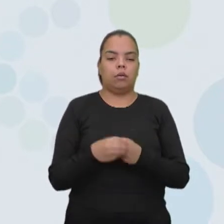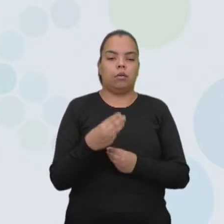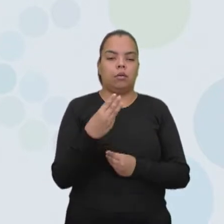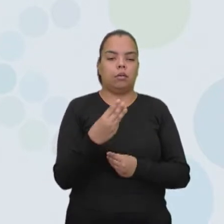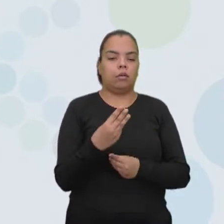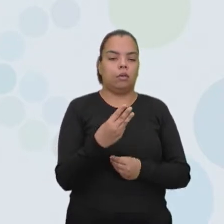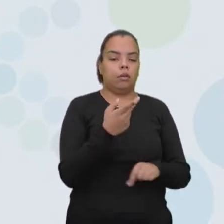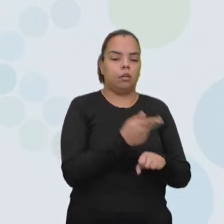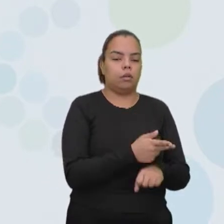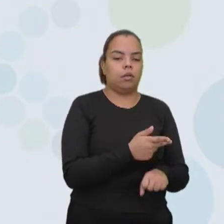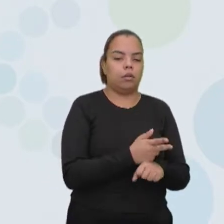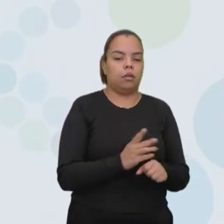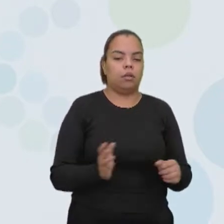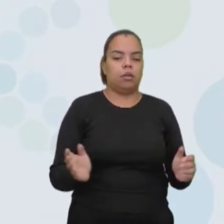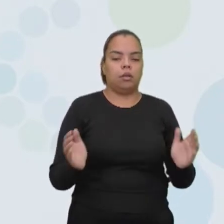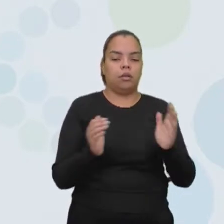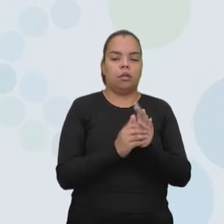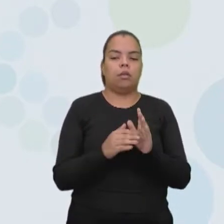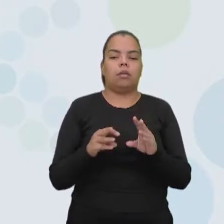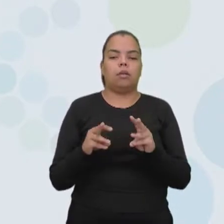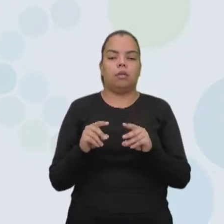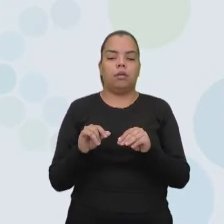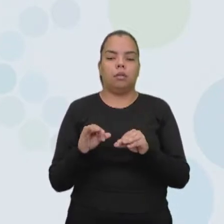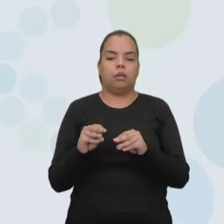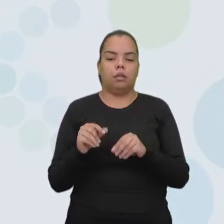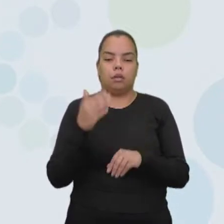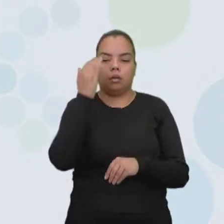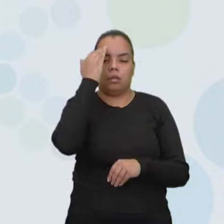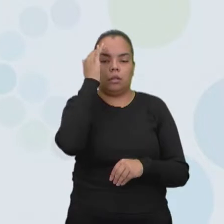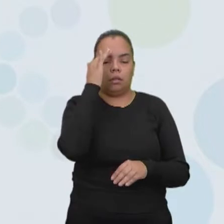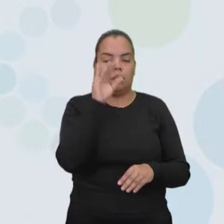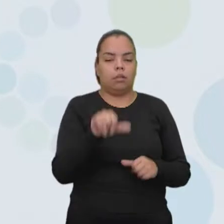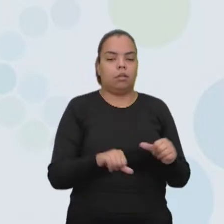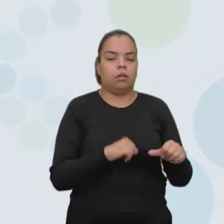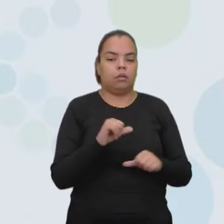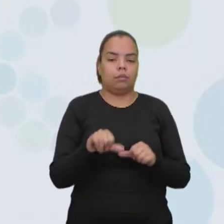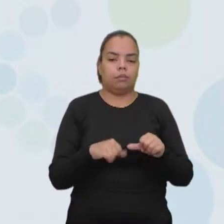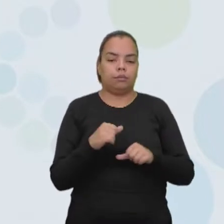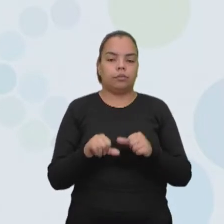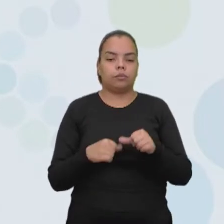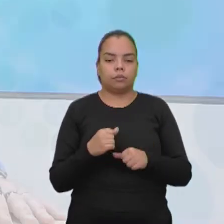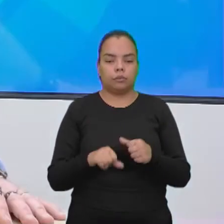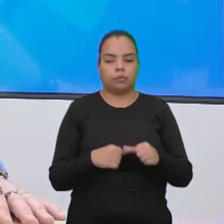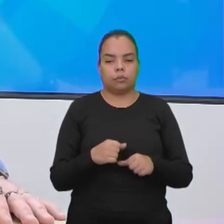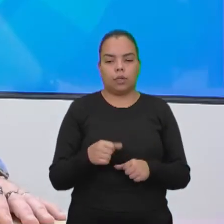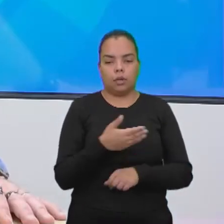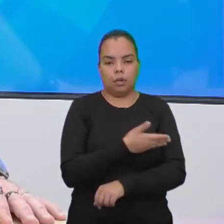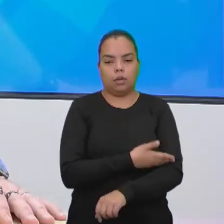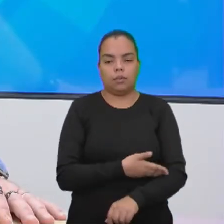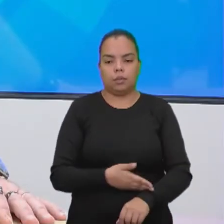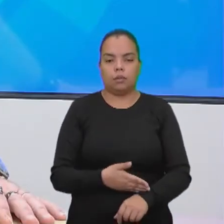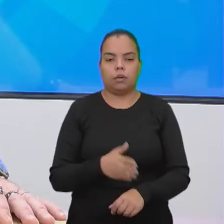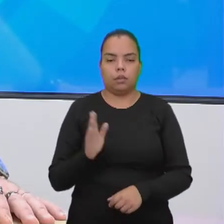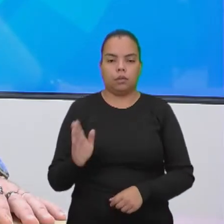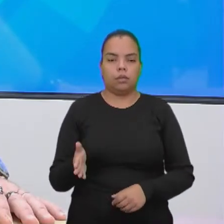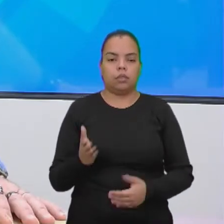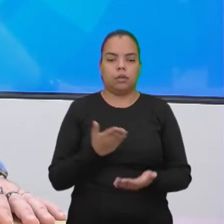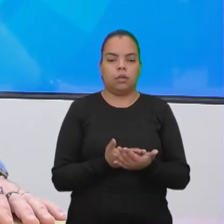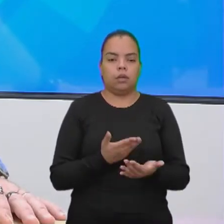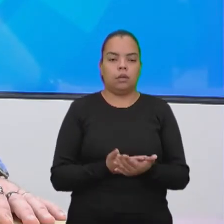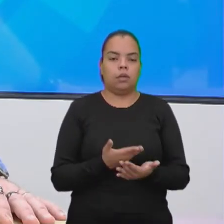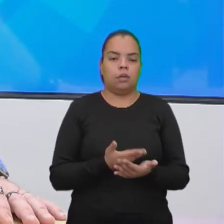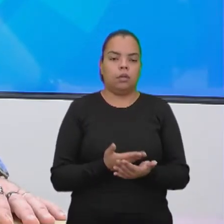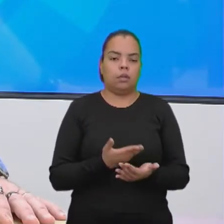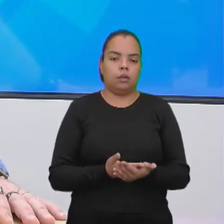solo, entenda essa transformação. Então vocês já estão aí habituados a acompanhar as nossas aulas aqui,